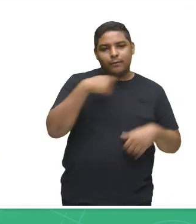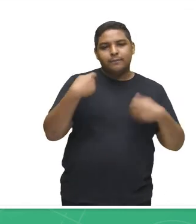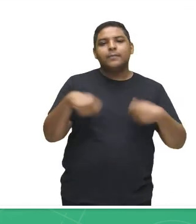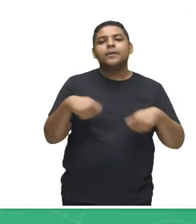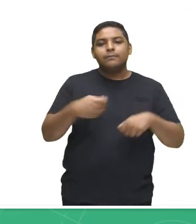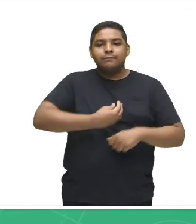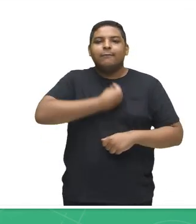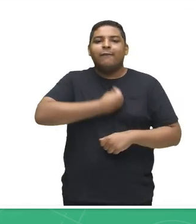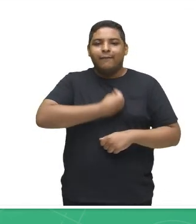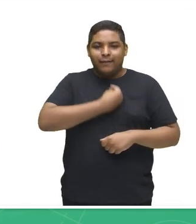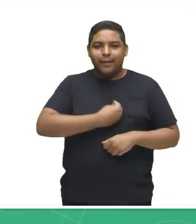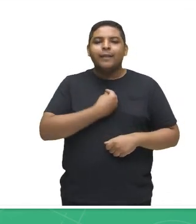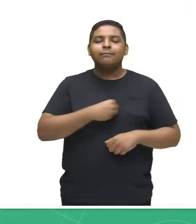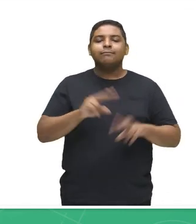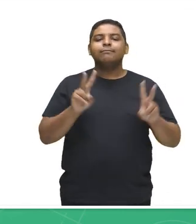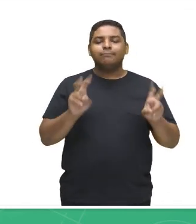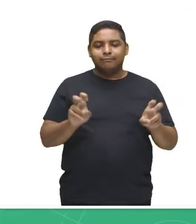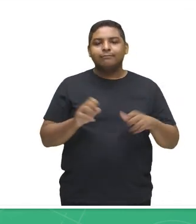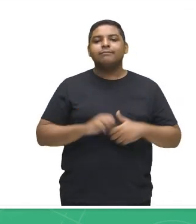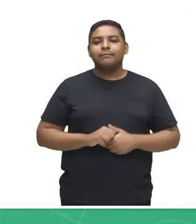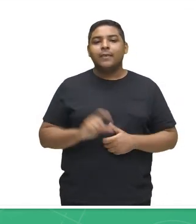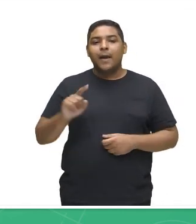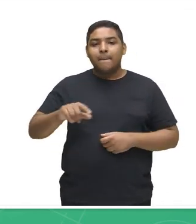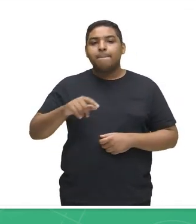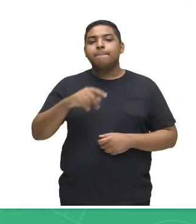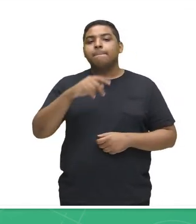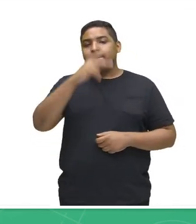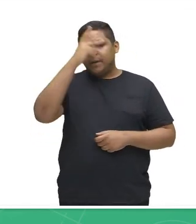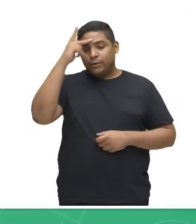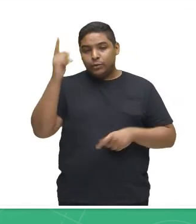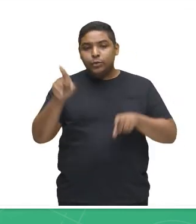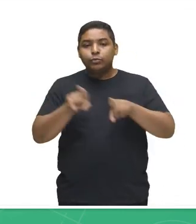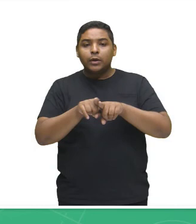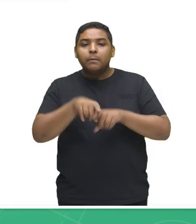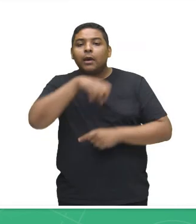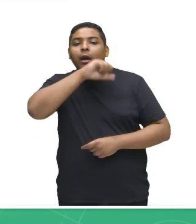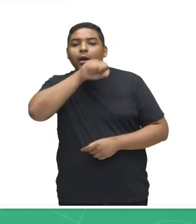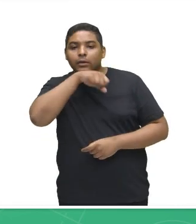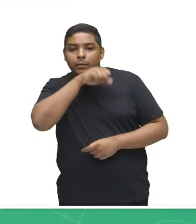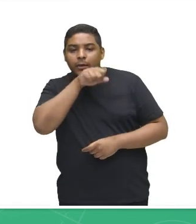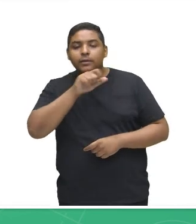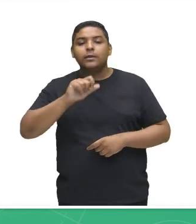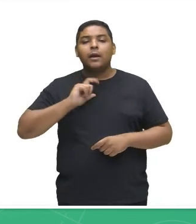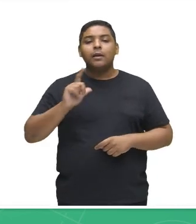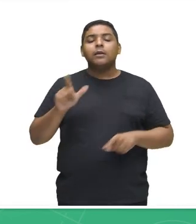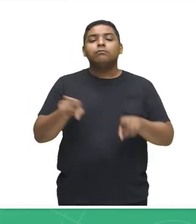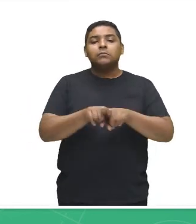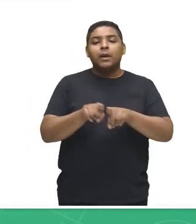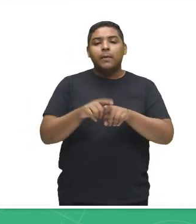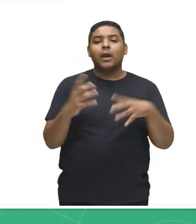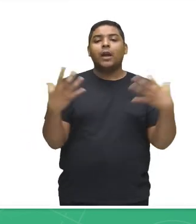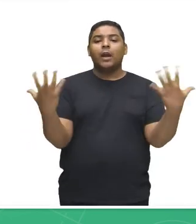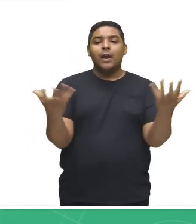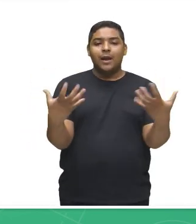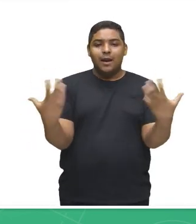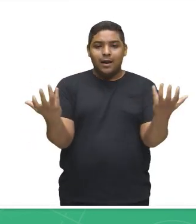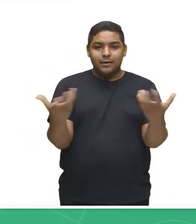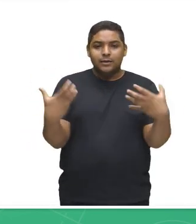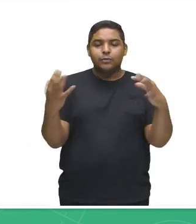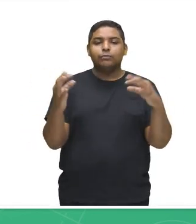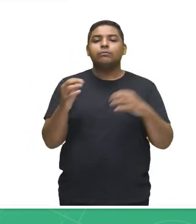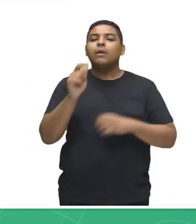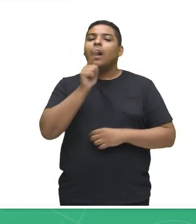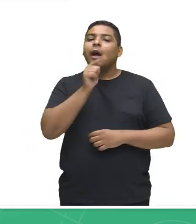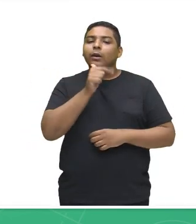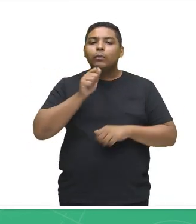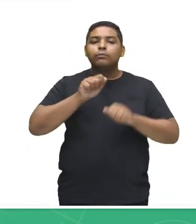vida, para as pessoas e animais, e irrigação para a agricultura. Inclusive, mais uma vez aí, só trazendo uma